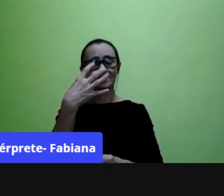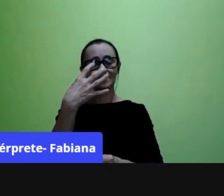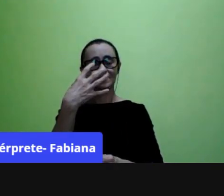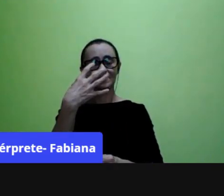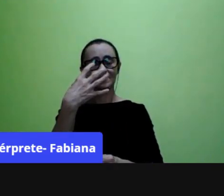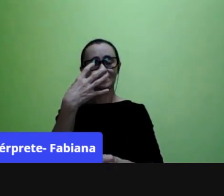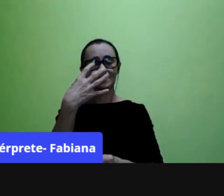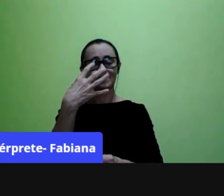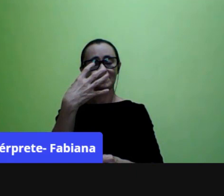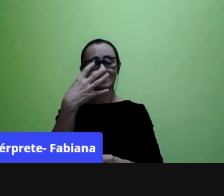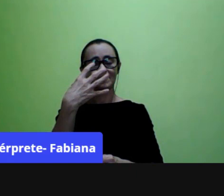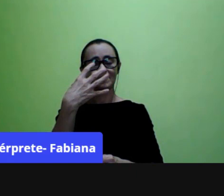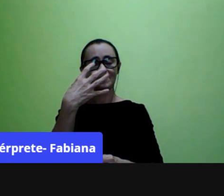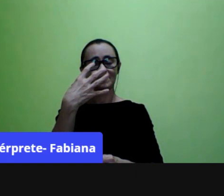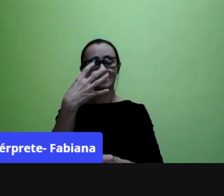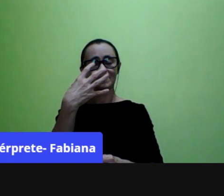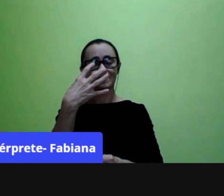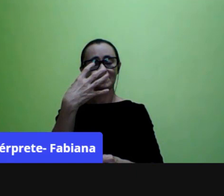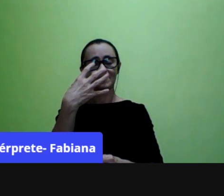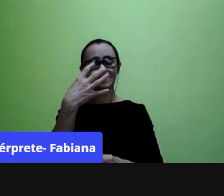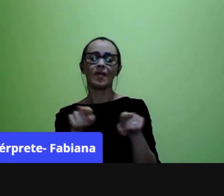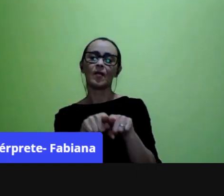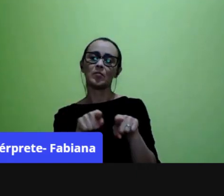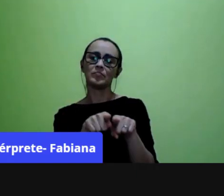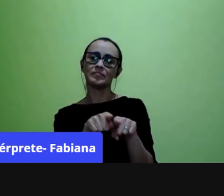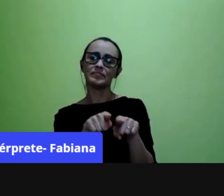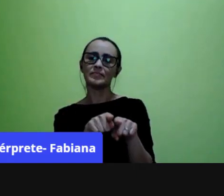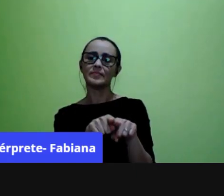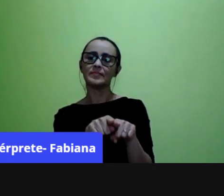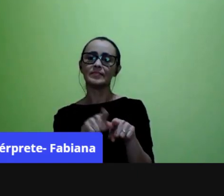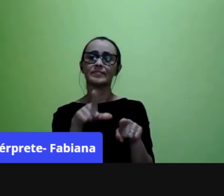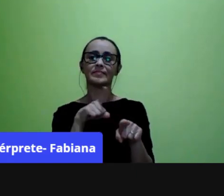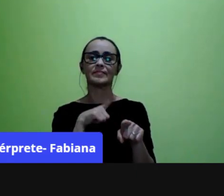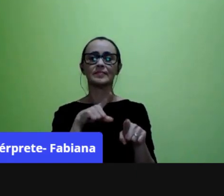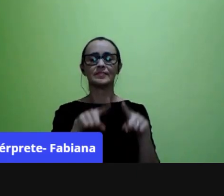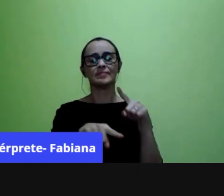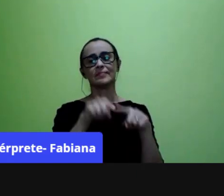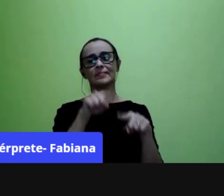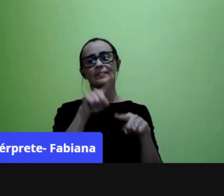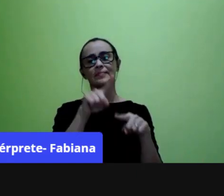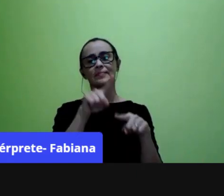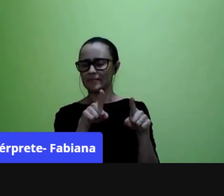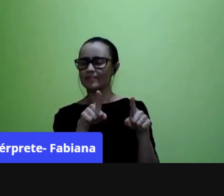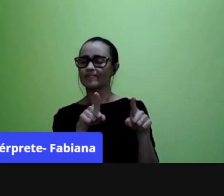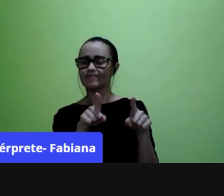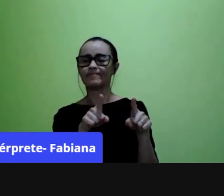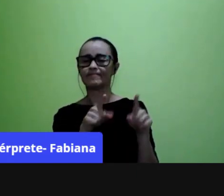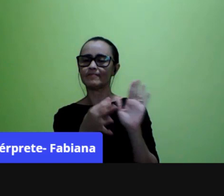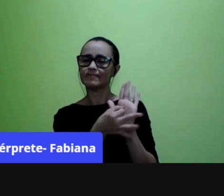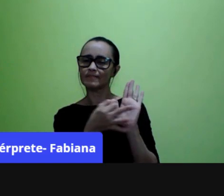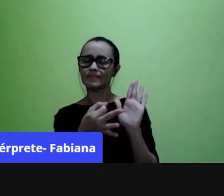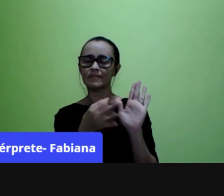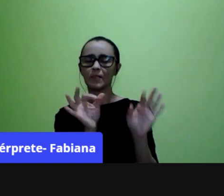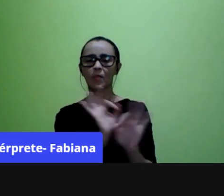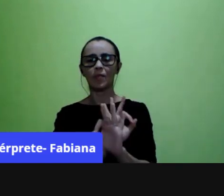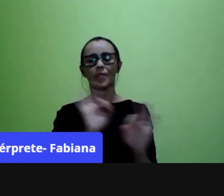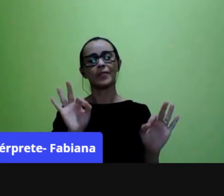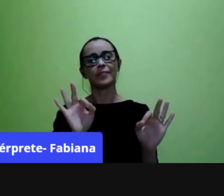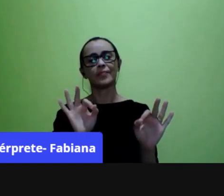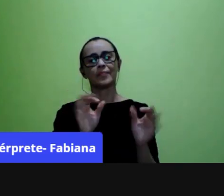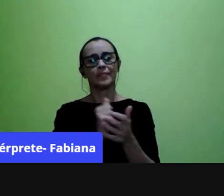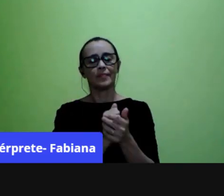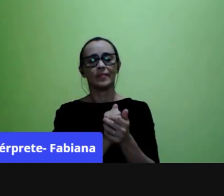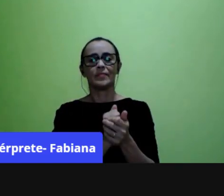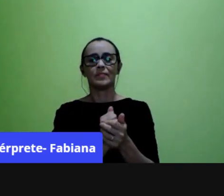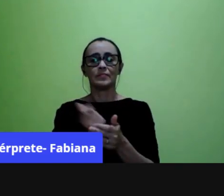E tem também os equipamentos caseiros que nós podemos construir, né? Uma dica ótima é você pegar, por exemplo, um outro